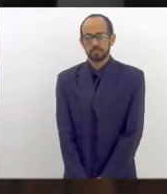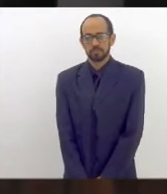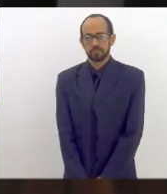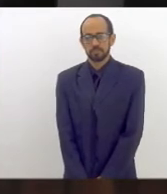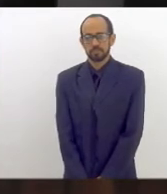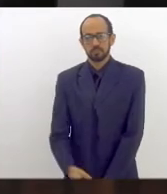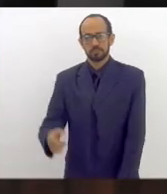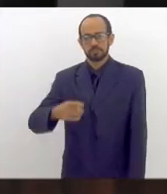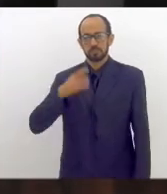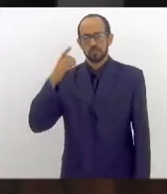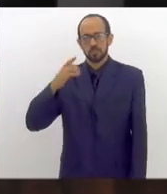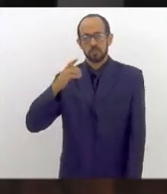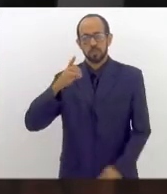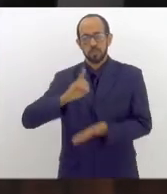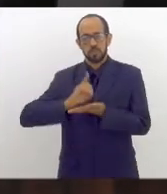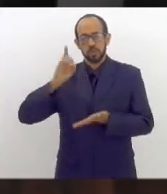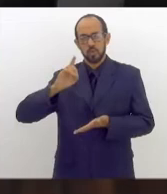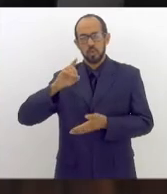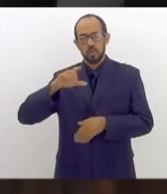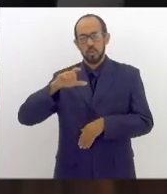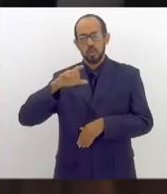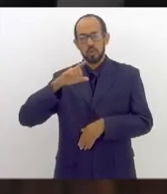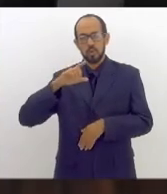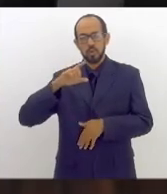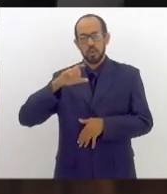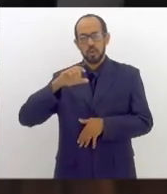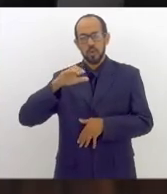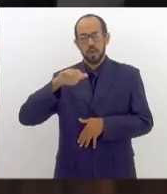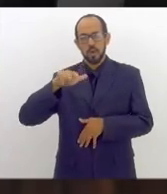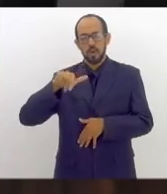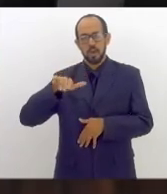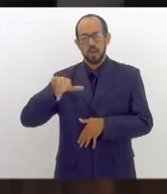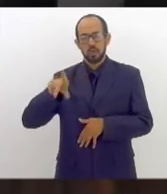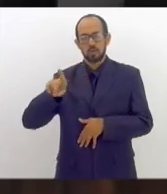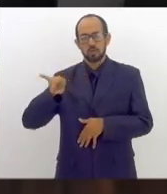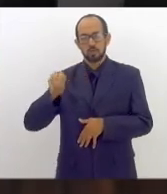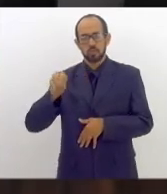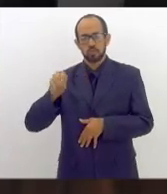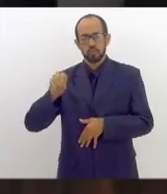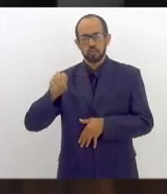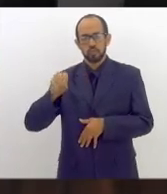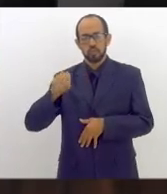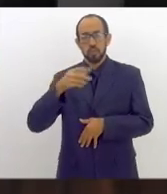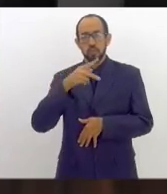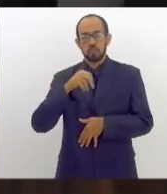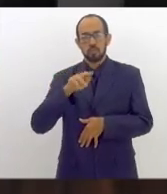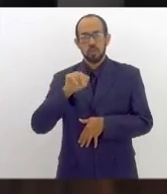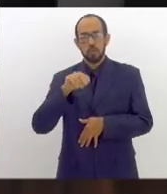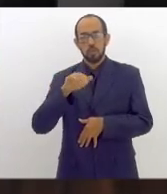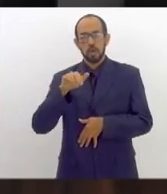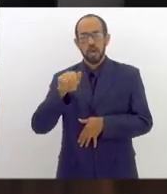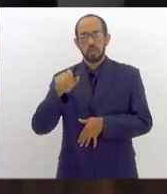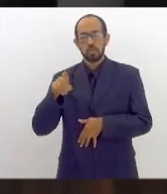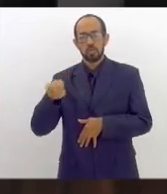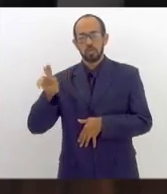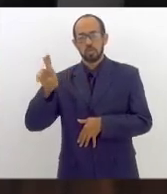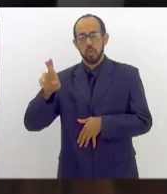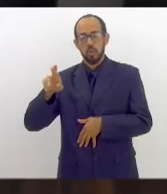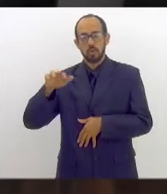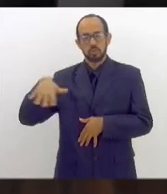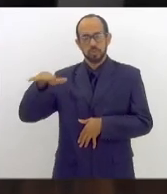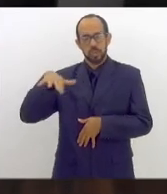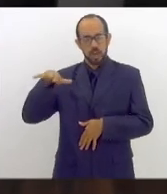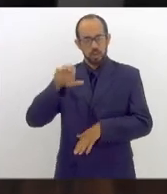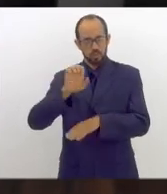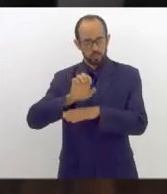Dr Cláudio procurador-ger nosso querido Procurador Geral do Estado eterno por Cláudio